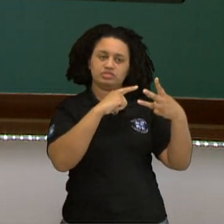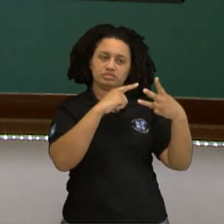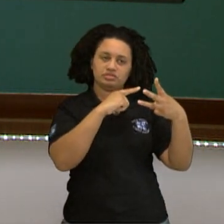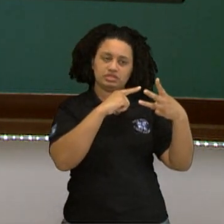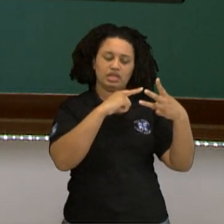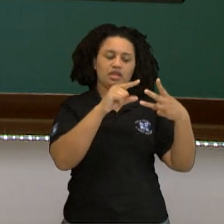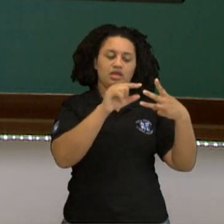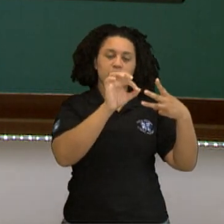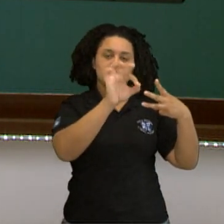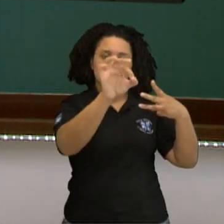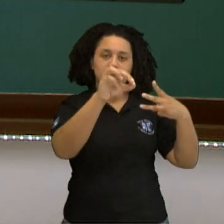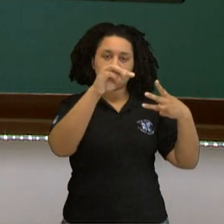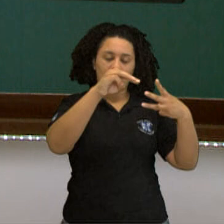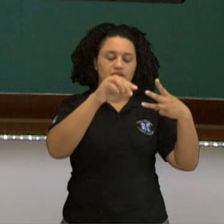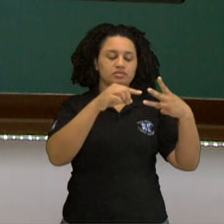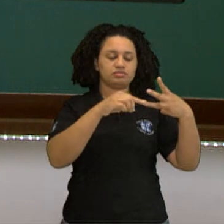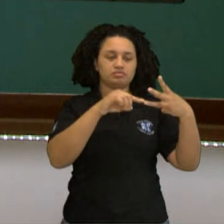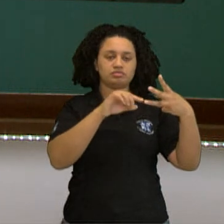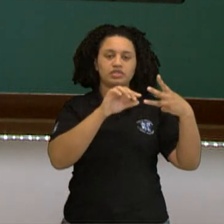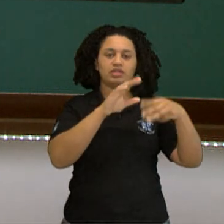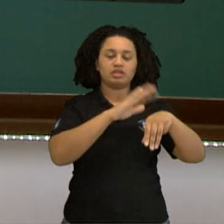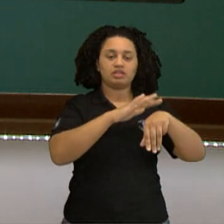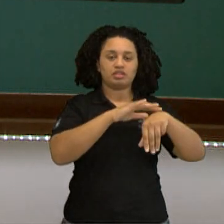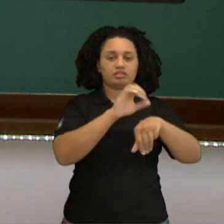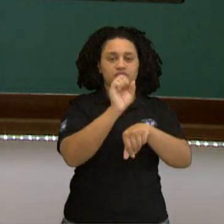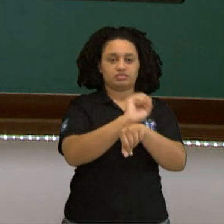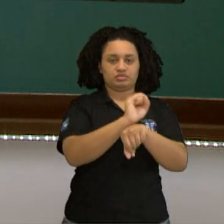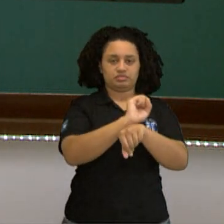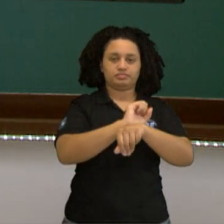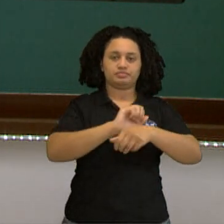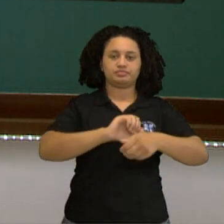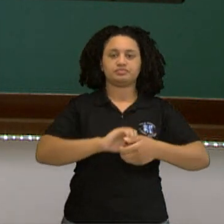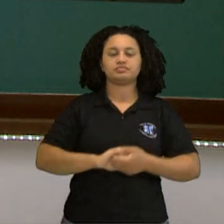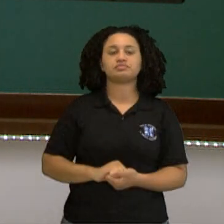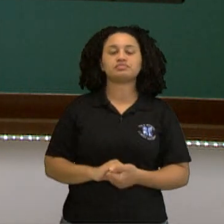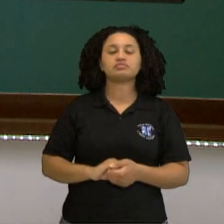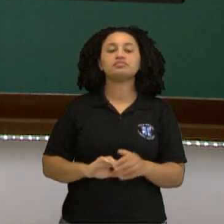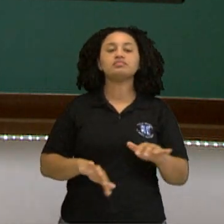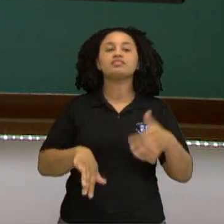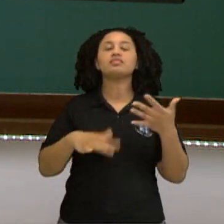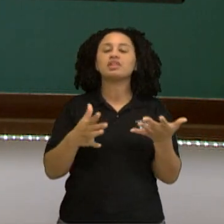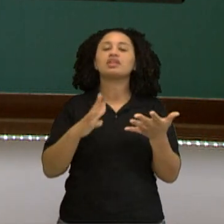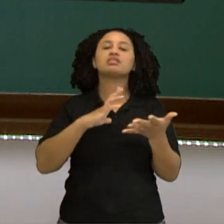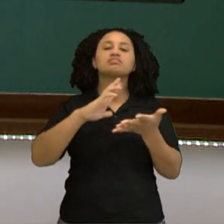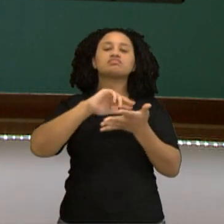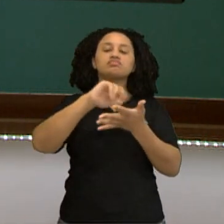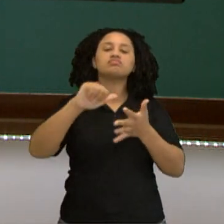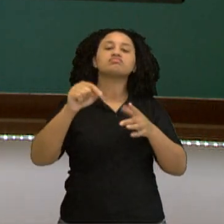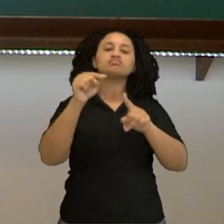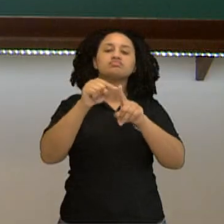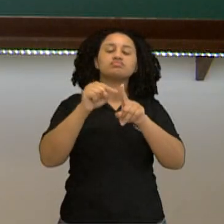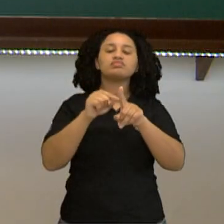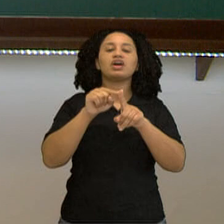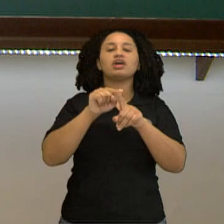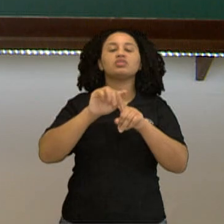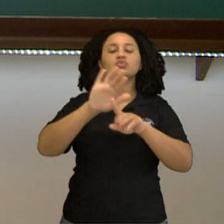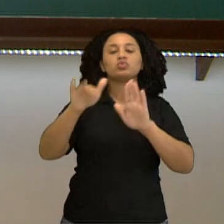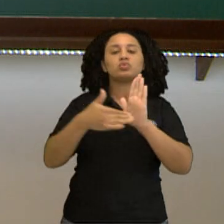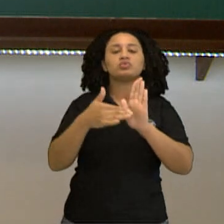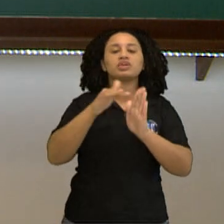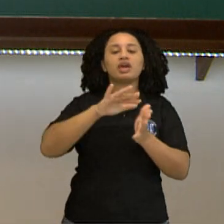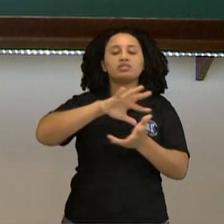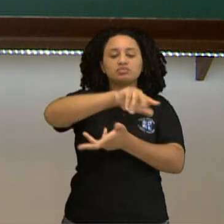nós teríamos o intervalo de tempo como segundos. Ok? Então, nós estamos trabalhando com todo o sistema internacional de medida